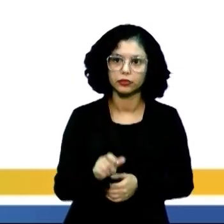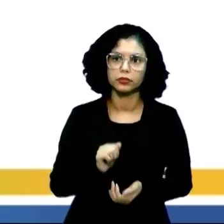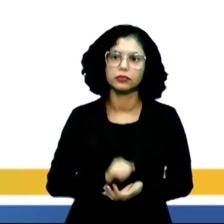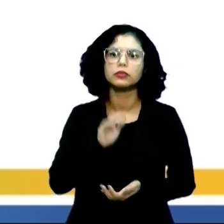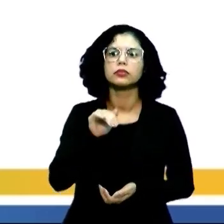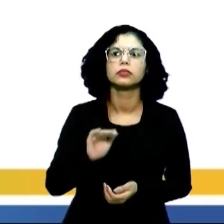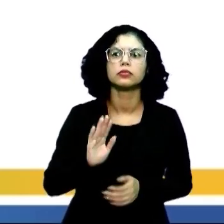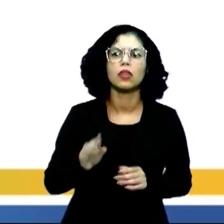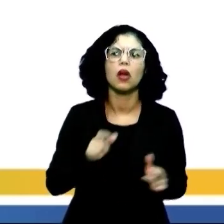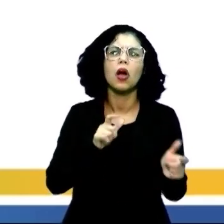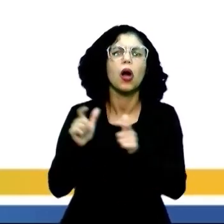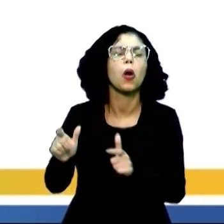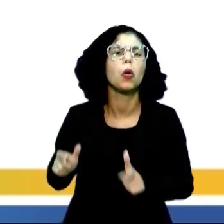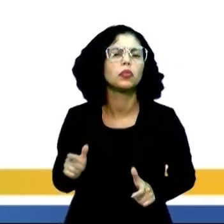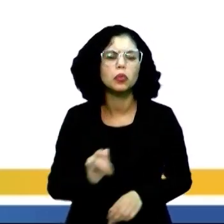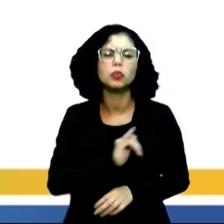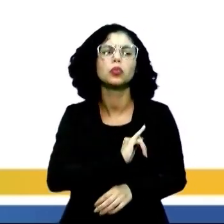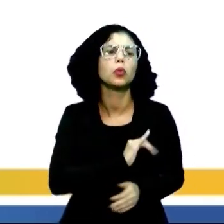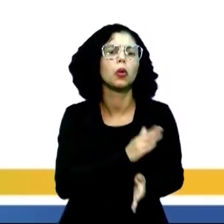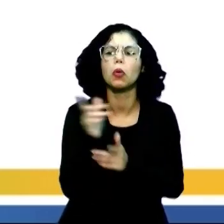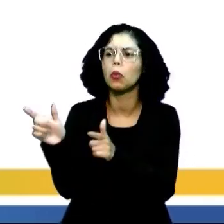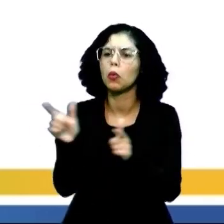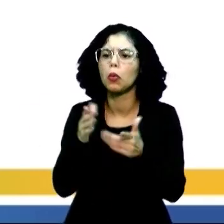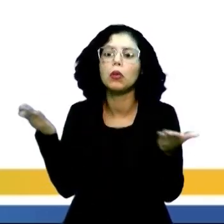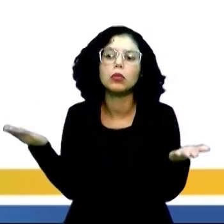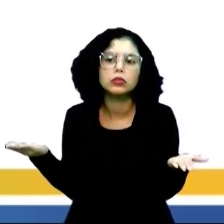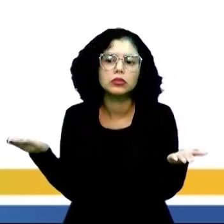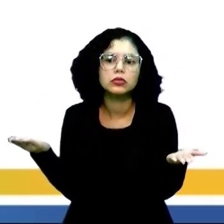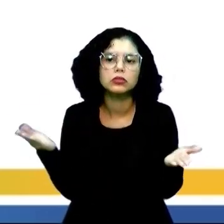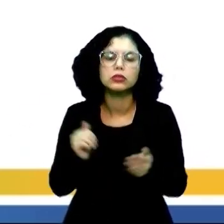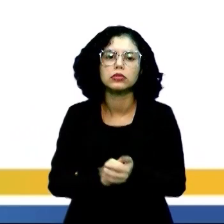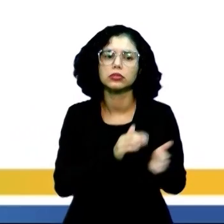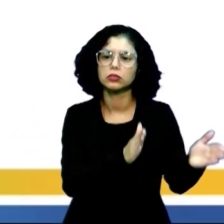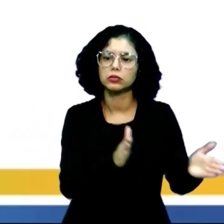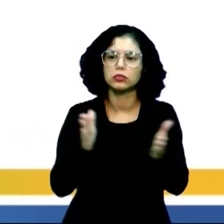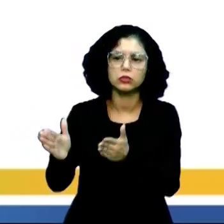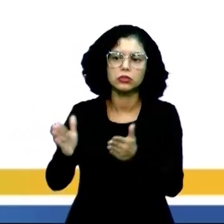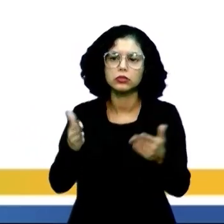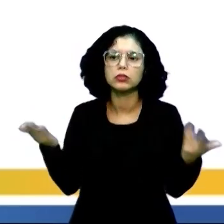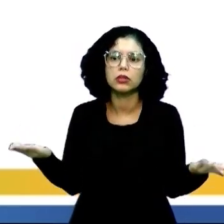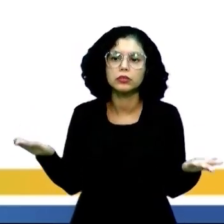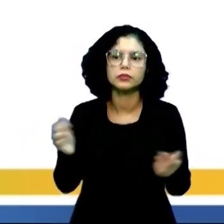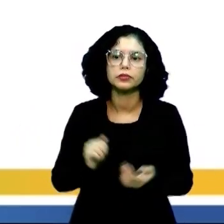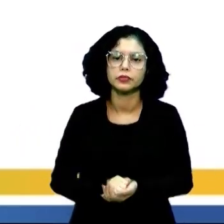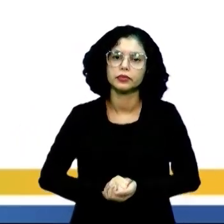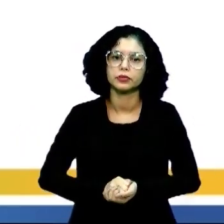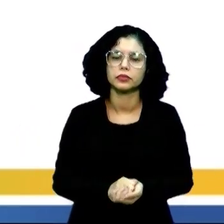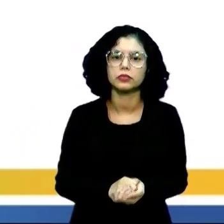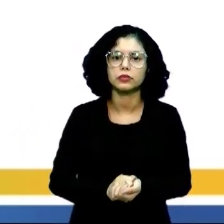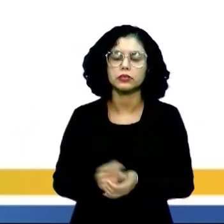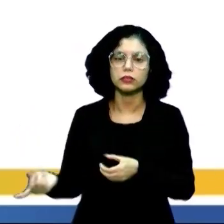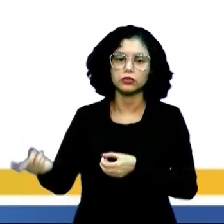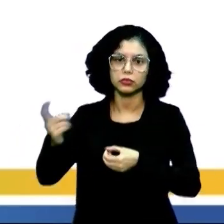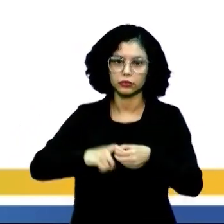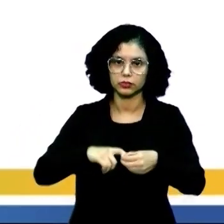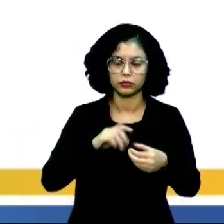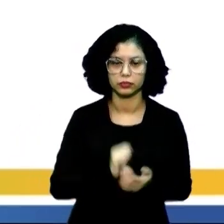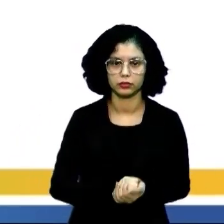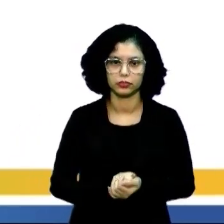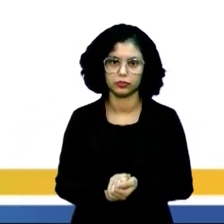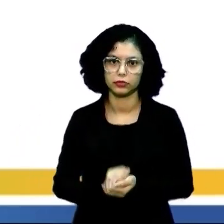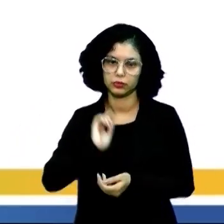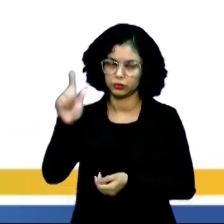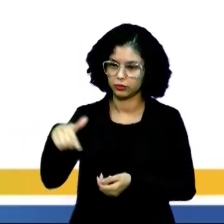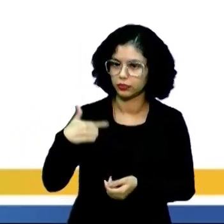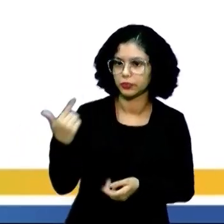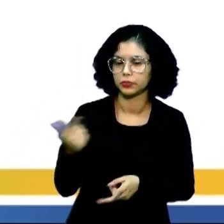diz, ei, para que lado fica o Irã? Ok? Então, vamos voltar aqui à questão.